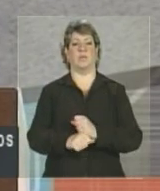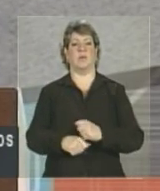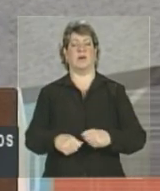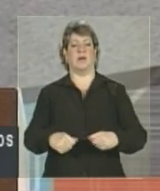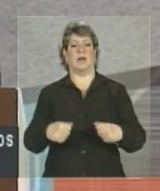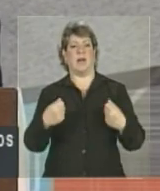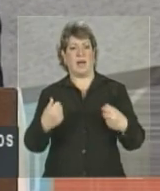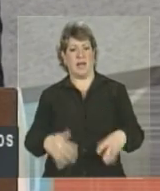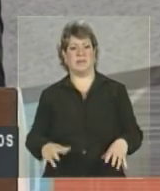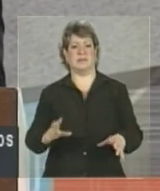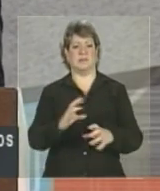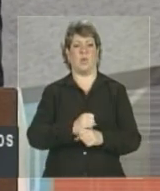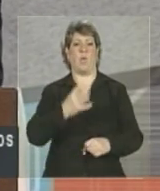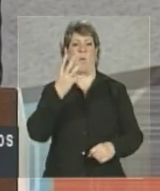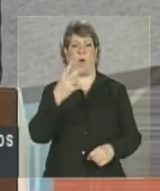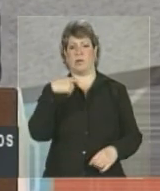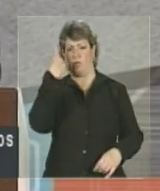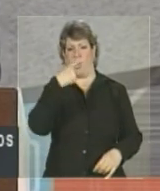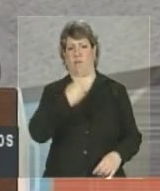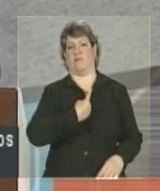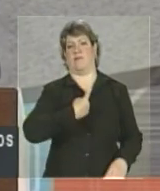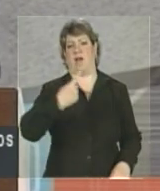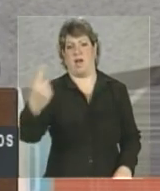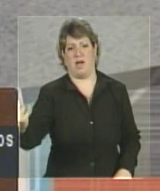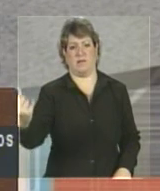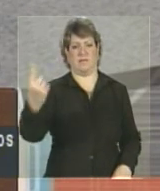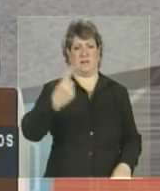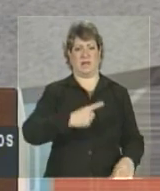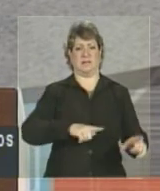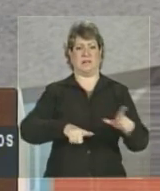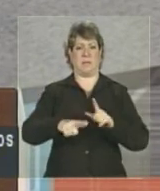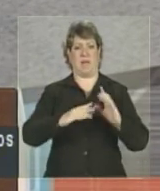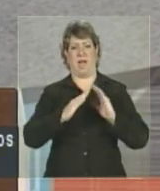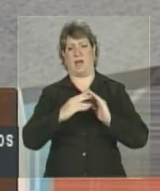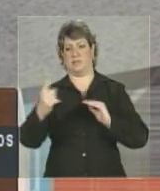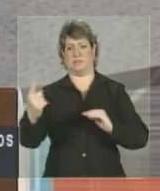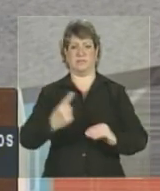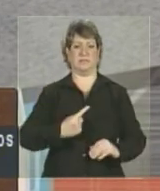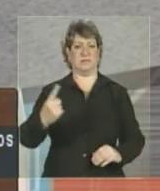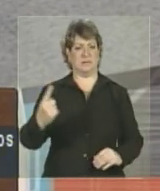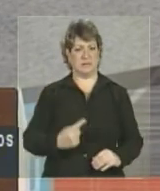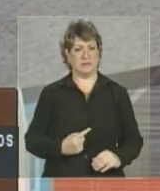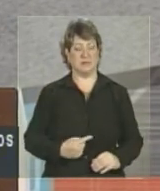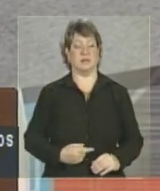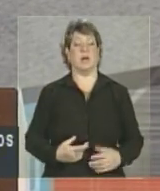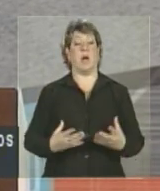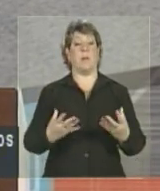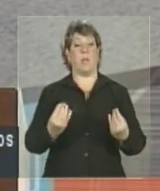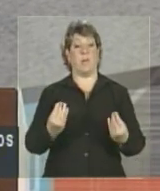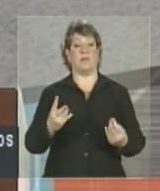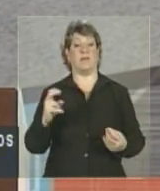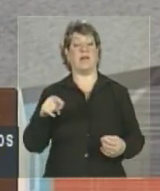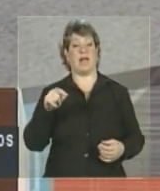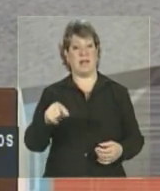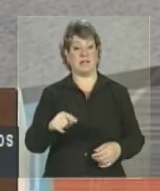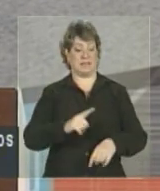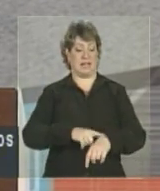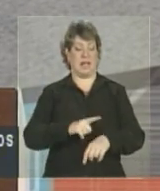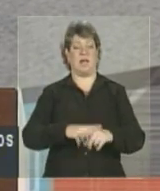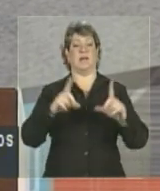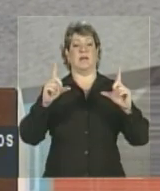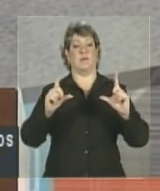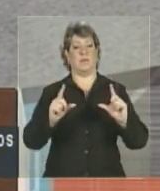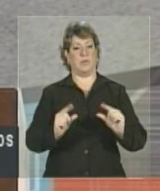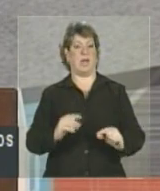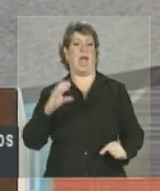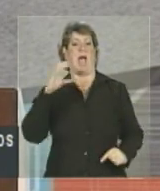dia no trajeto casa-trabalho, em muitos casos, esse tempo irá cair